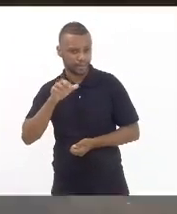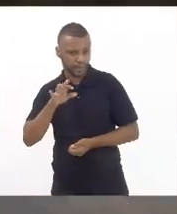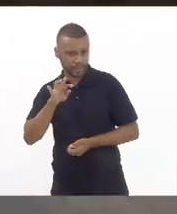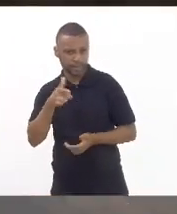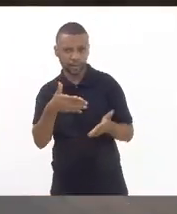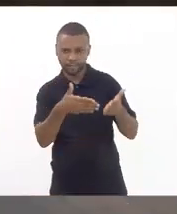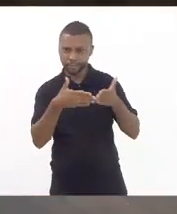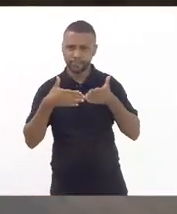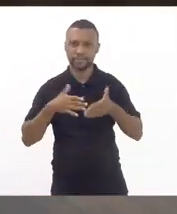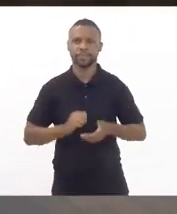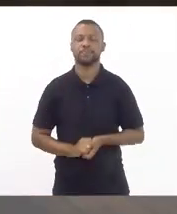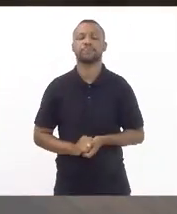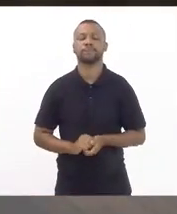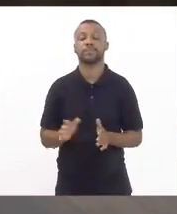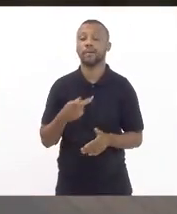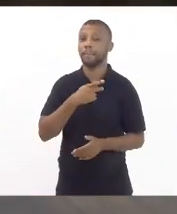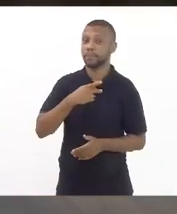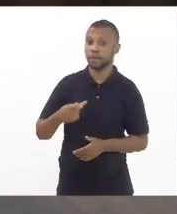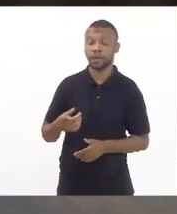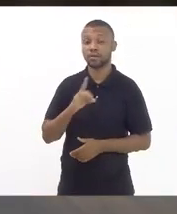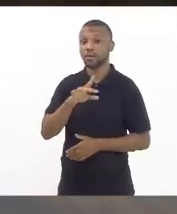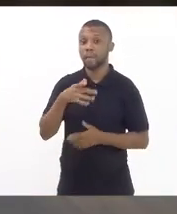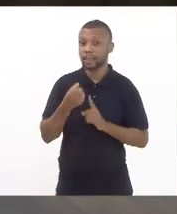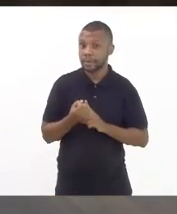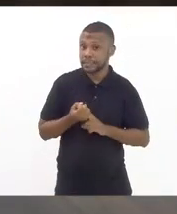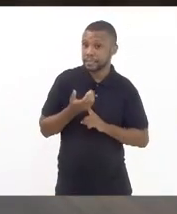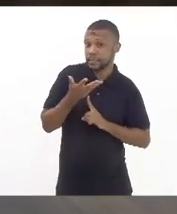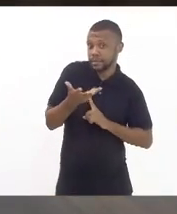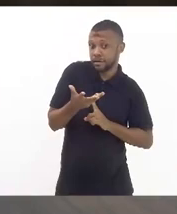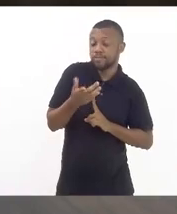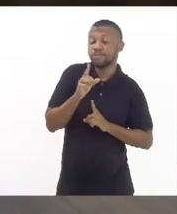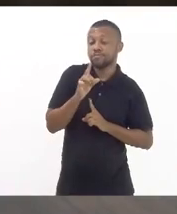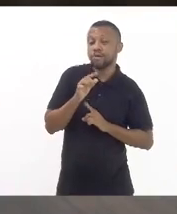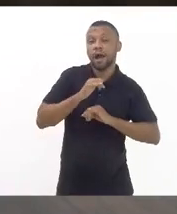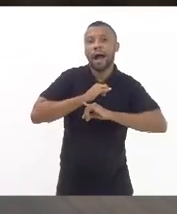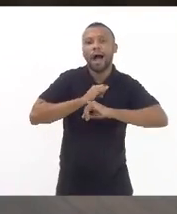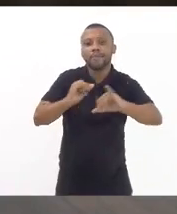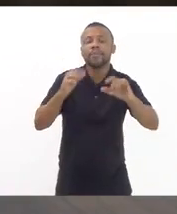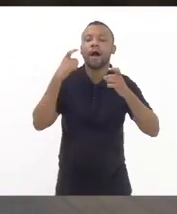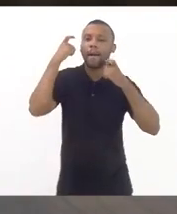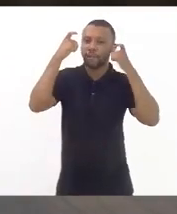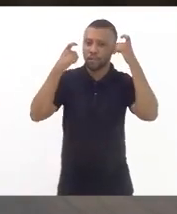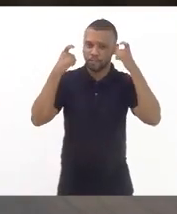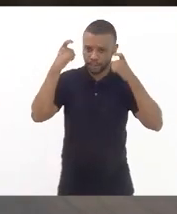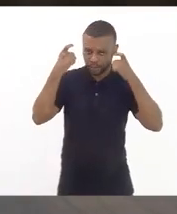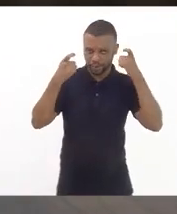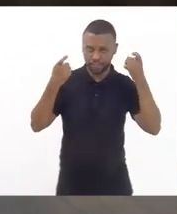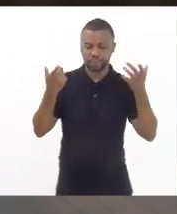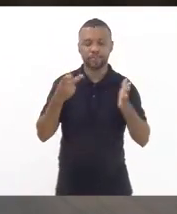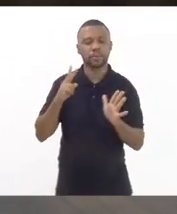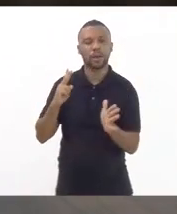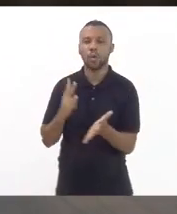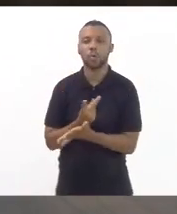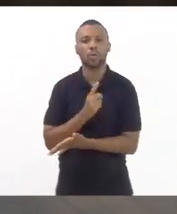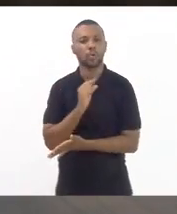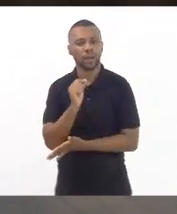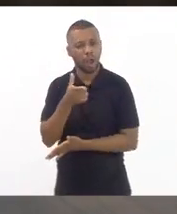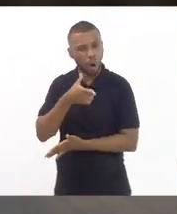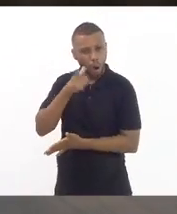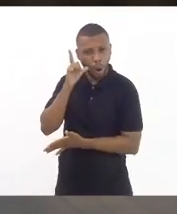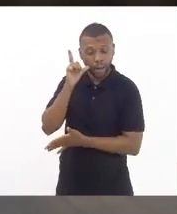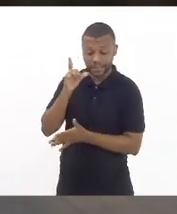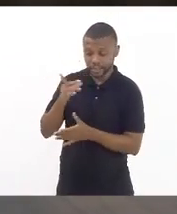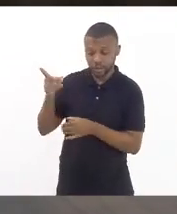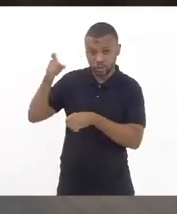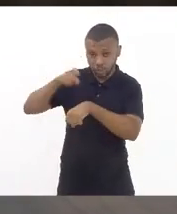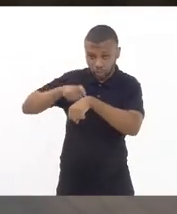Senhor presidente, é só para externar uma preocupação. Ontem, no Colégio de Líderes, falávamos de três